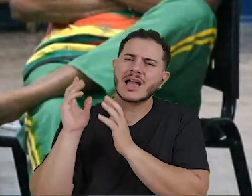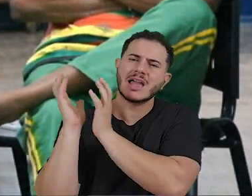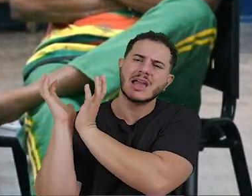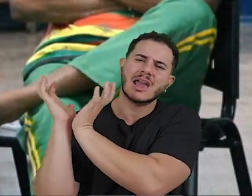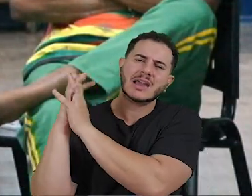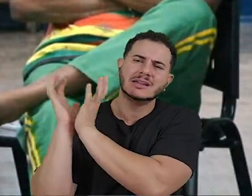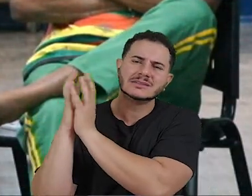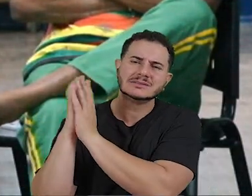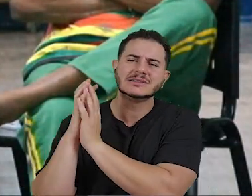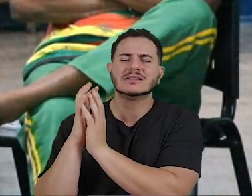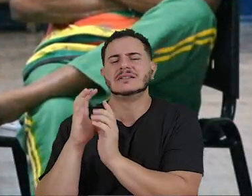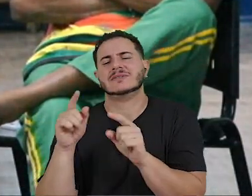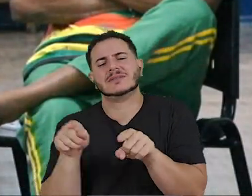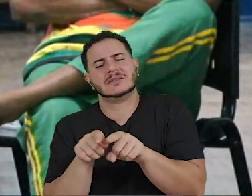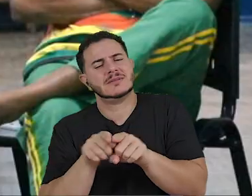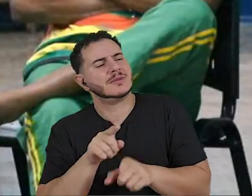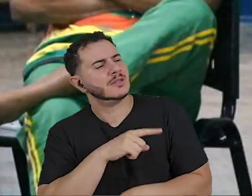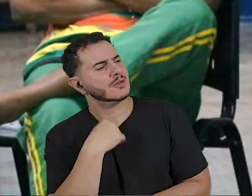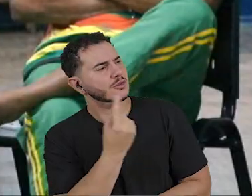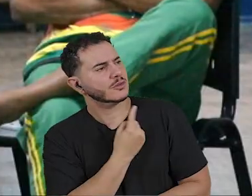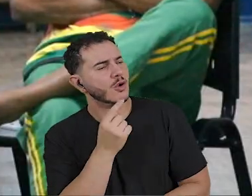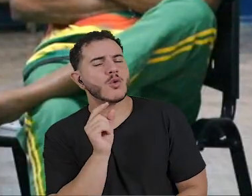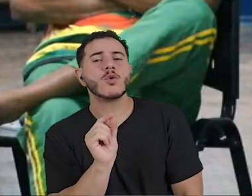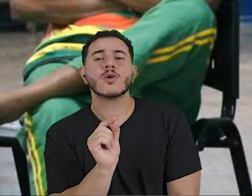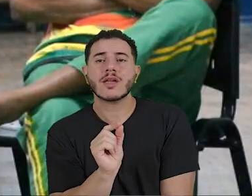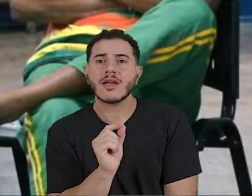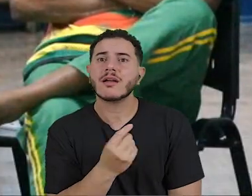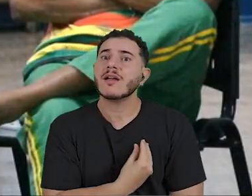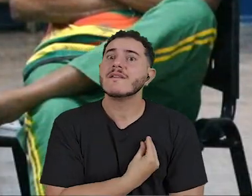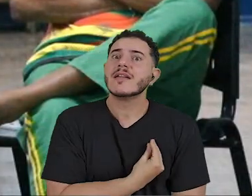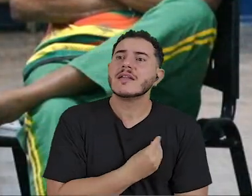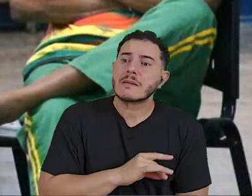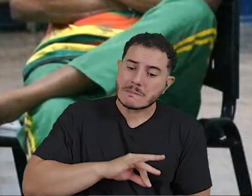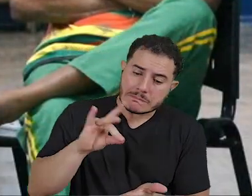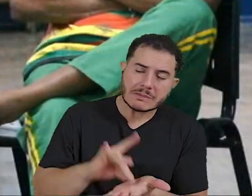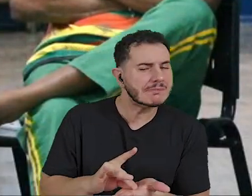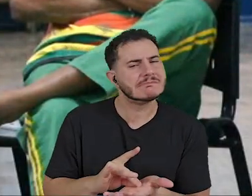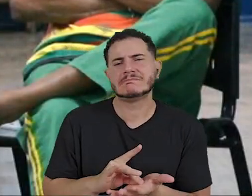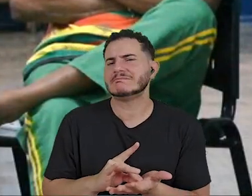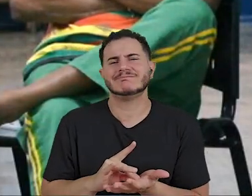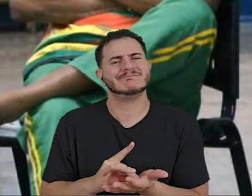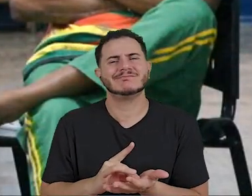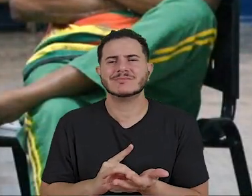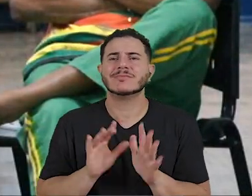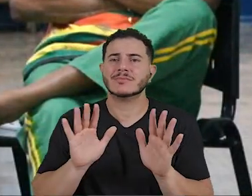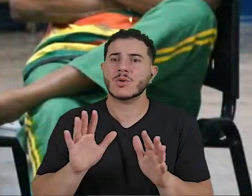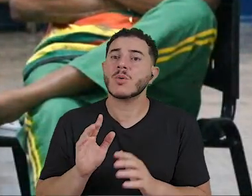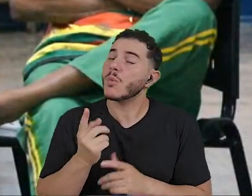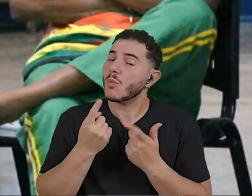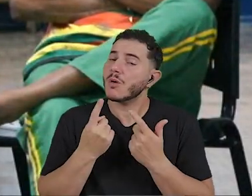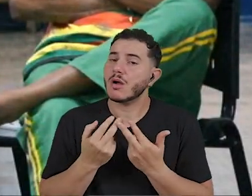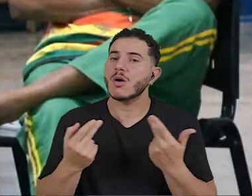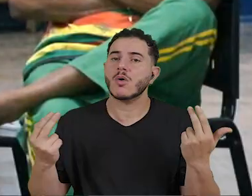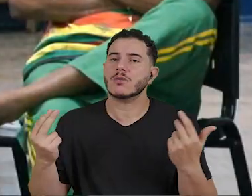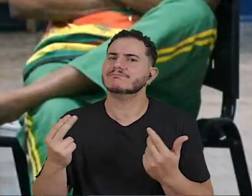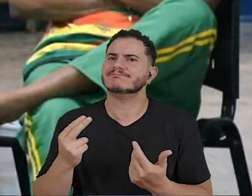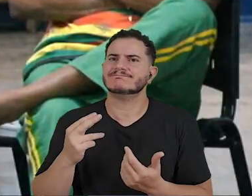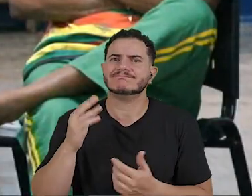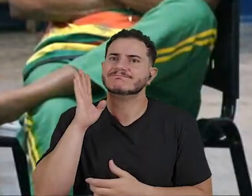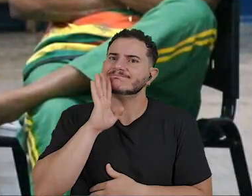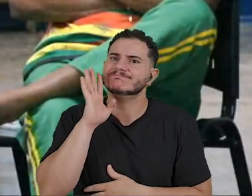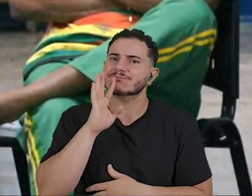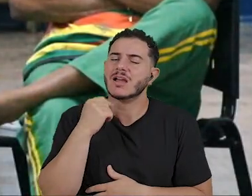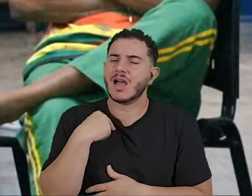Recife, entre os nossos pares, a gente não vivencia bem isso. Uma coisa que é legal vocês ouvirem, isso